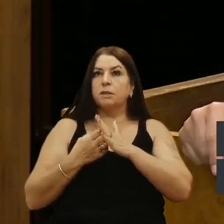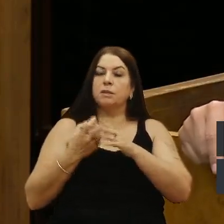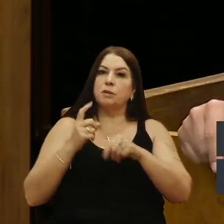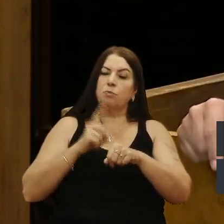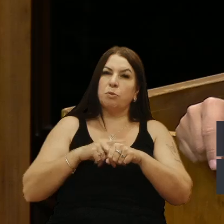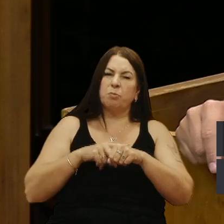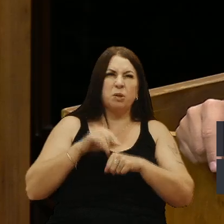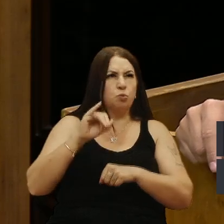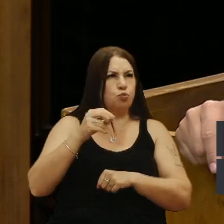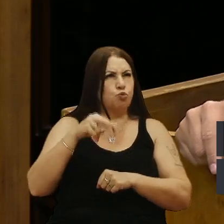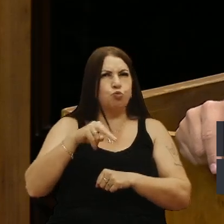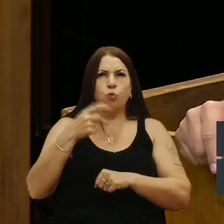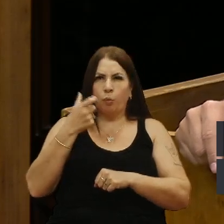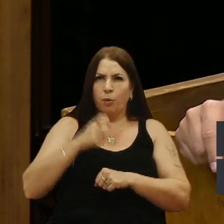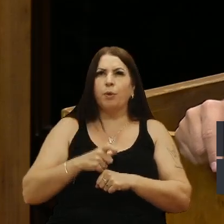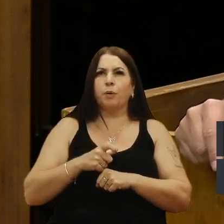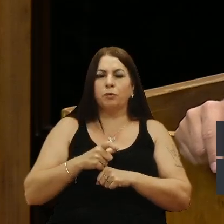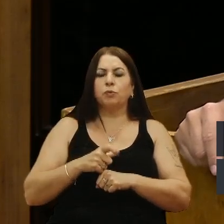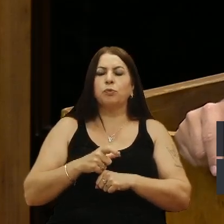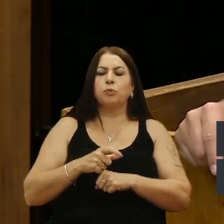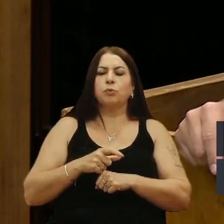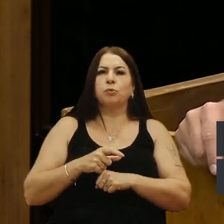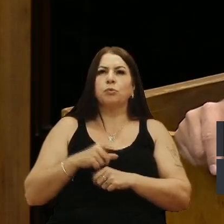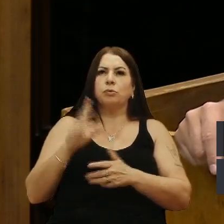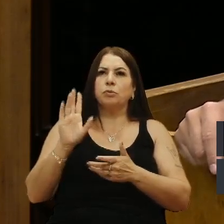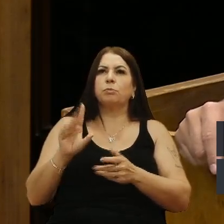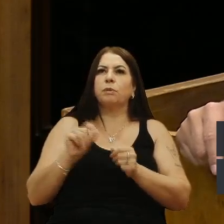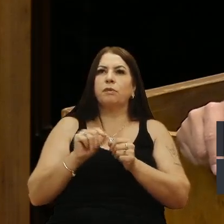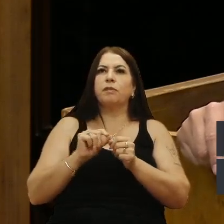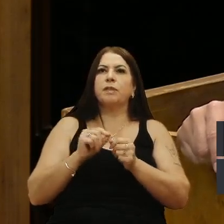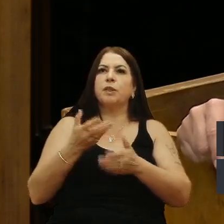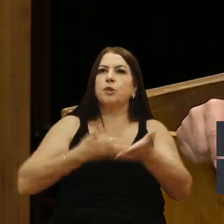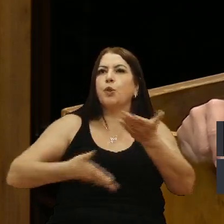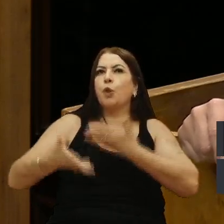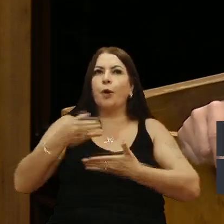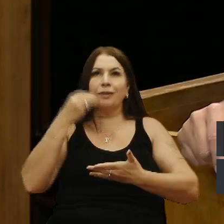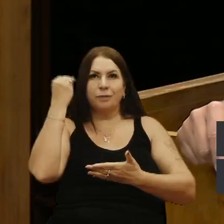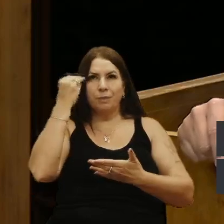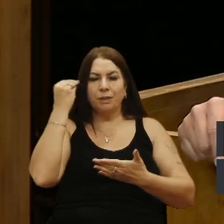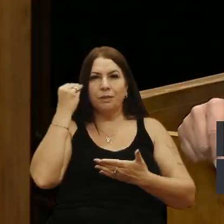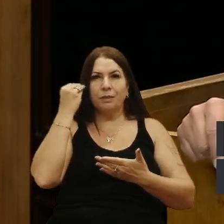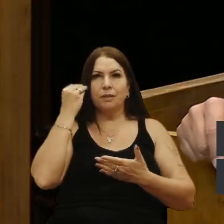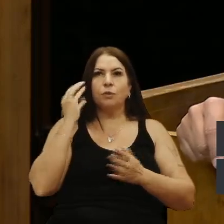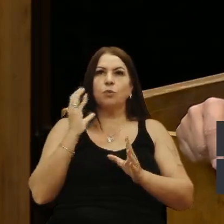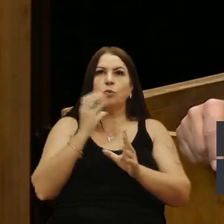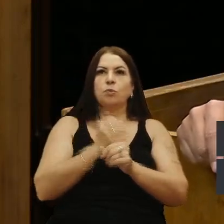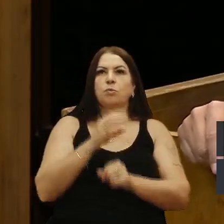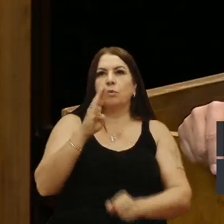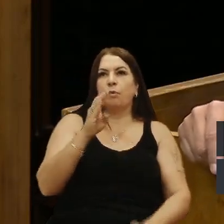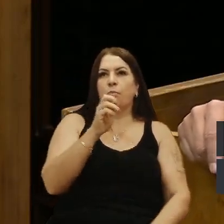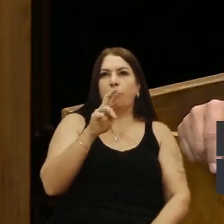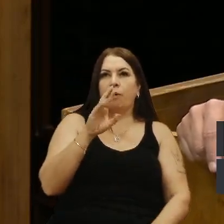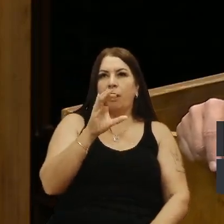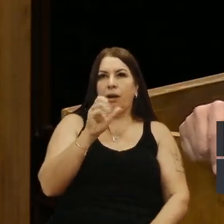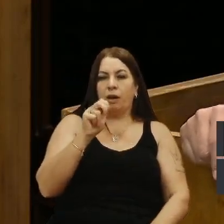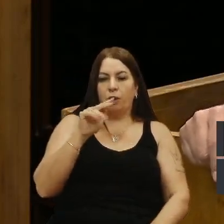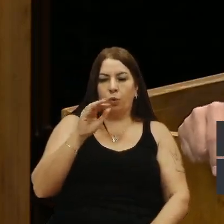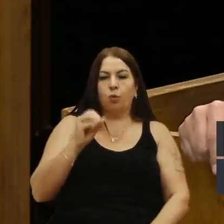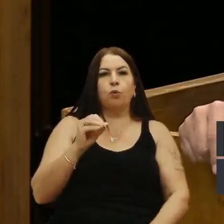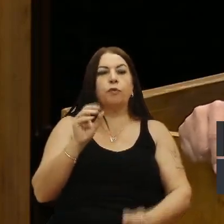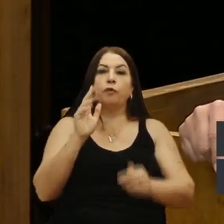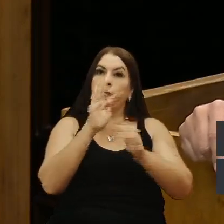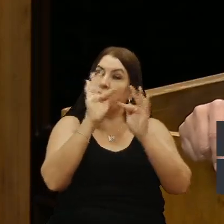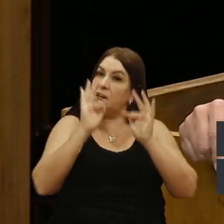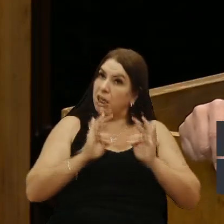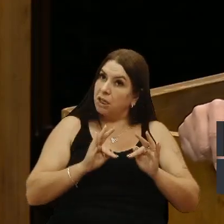para junho, provavelmente, já se comprometeram, para fazer essas trocas de experiências. Concluo dizendo que o Barcarolo ficou muito